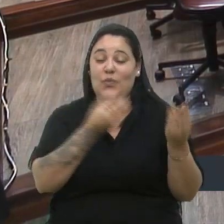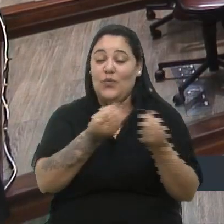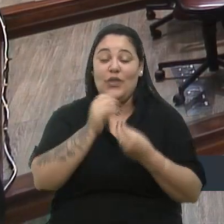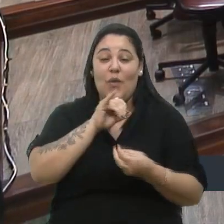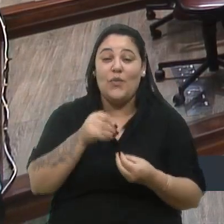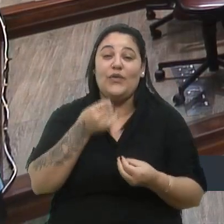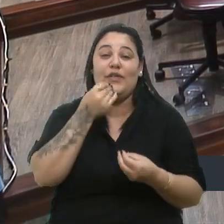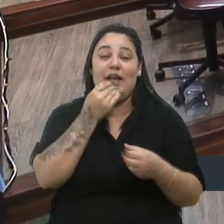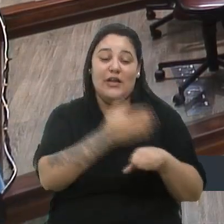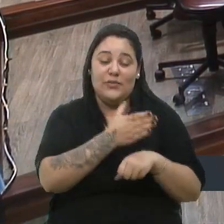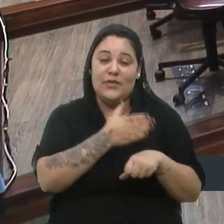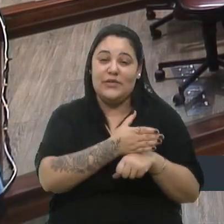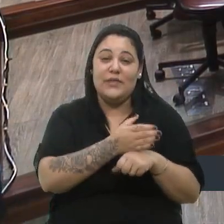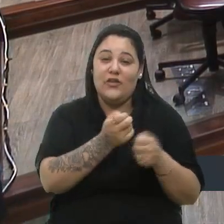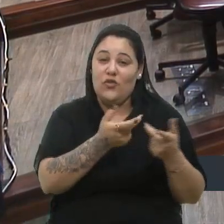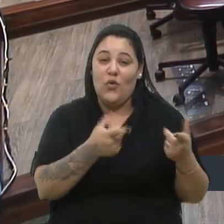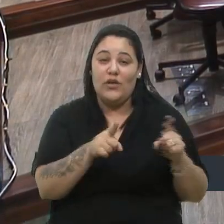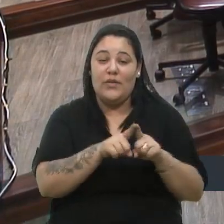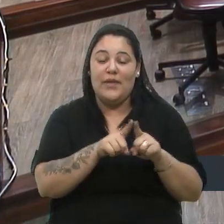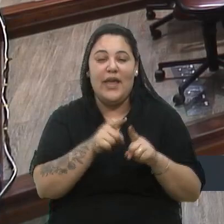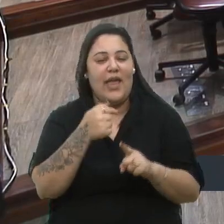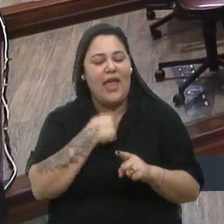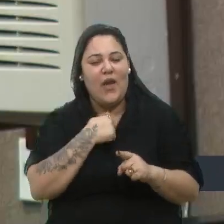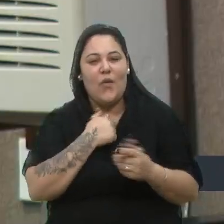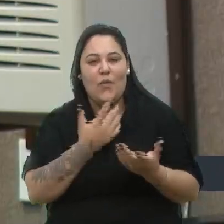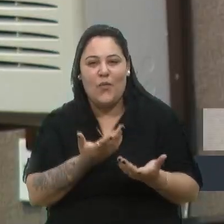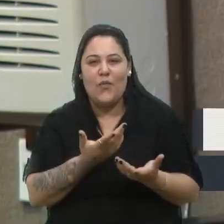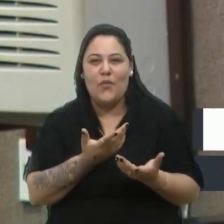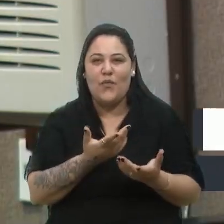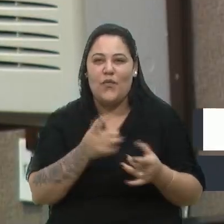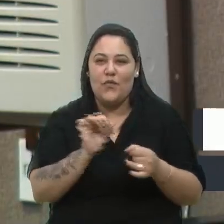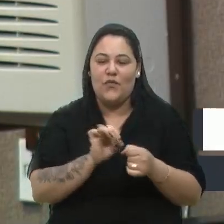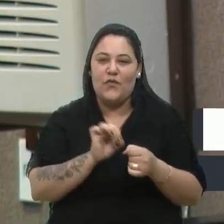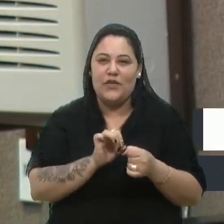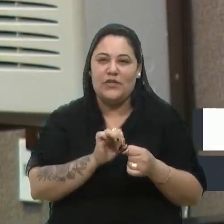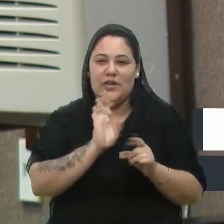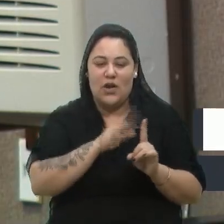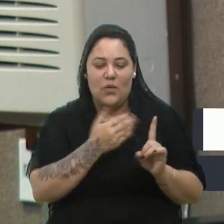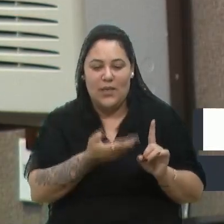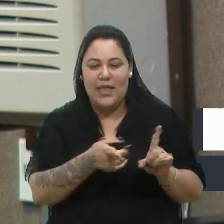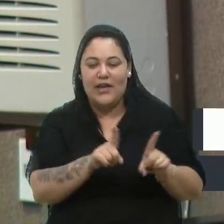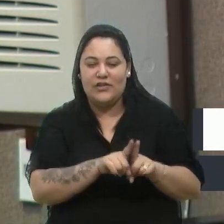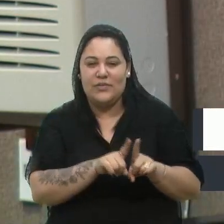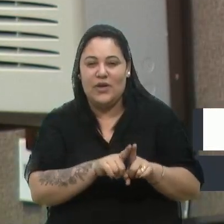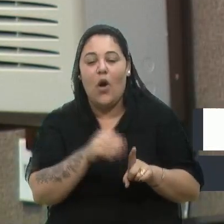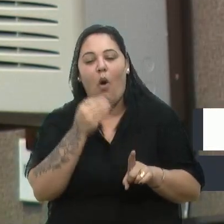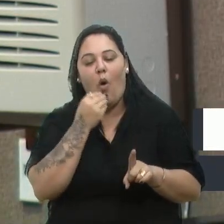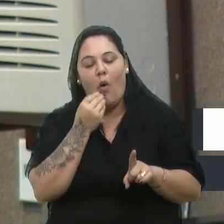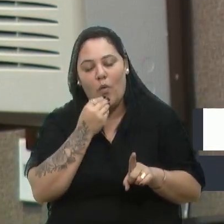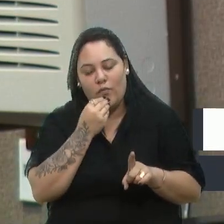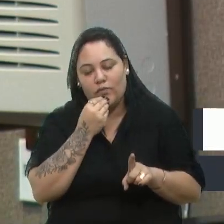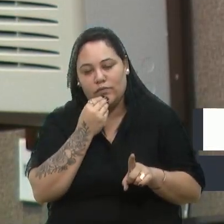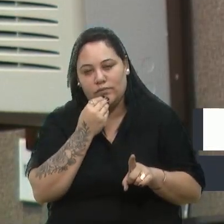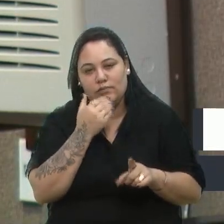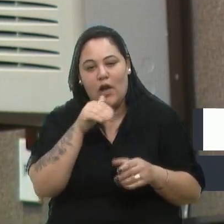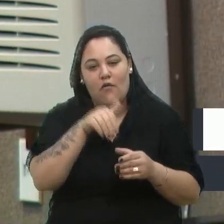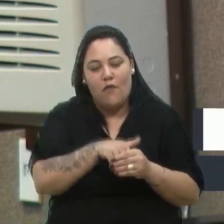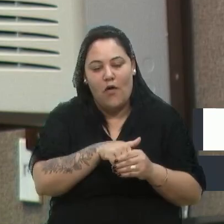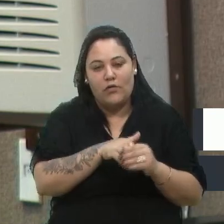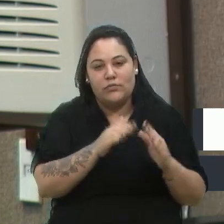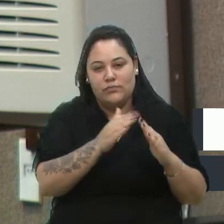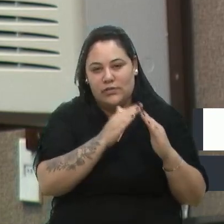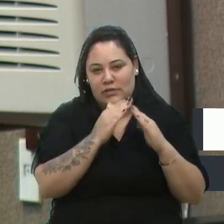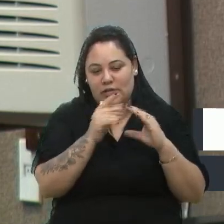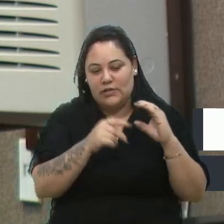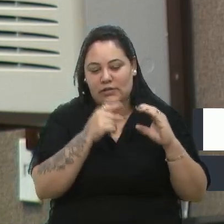né? E eu fiquei e fiz esse voto de congratulações. Claro que é um voto da casa aqui